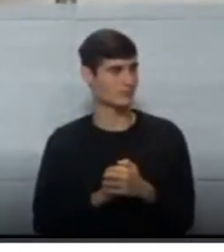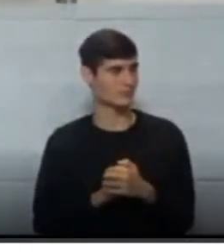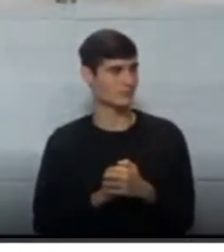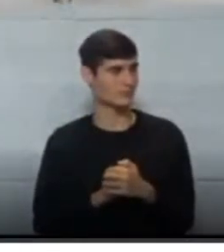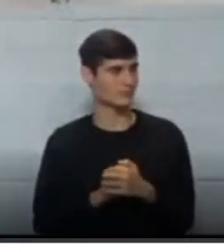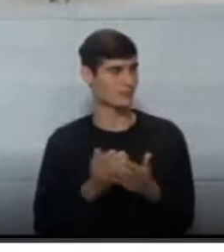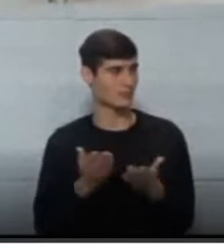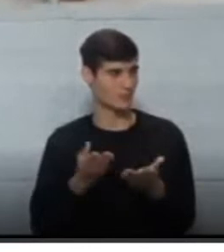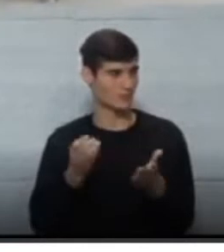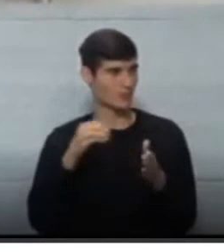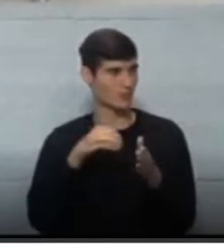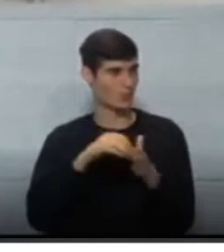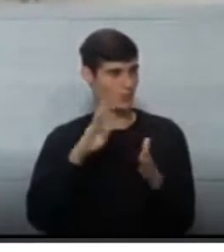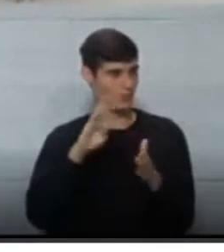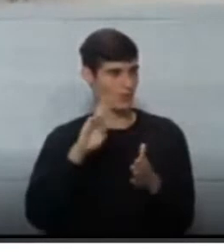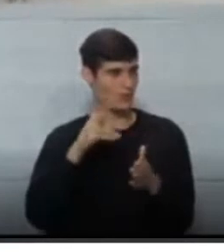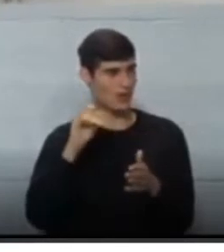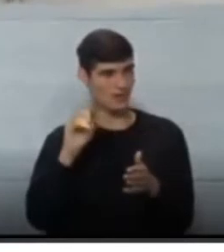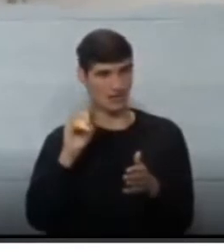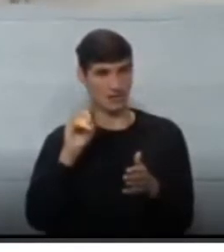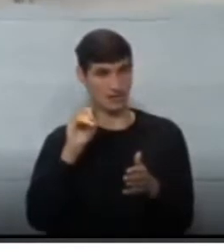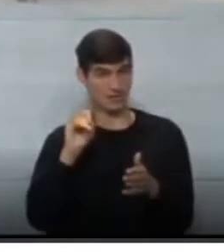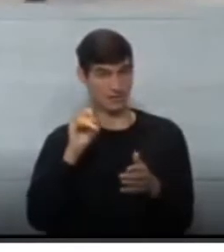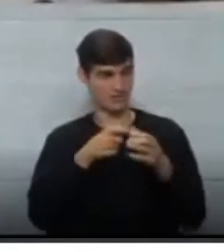no meio líquido.